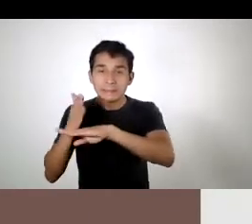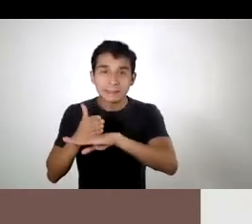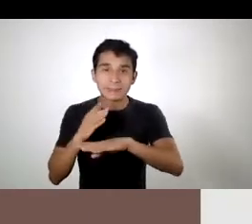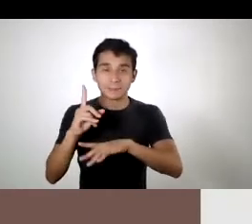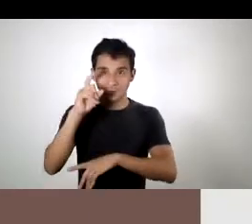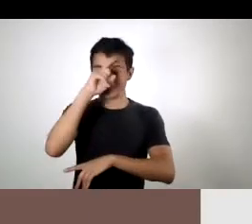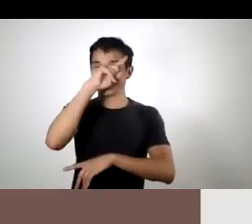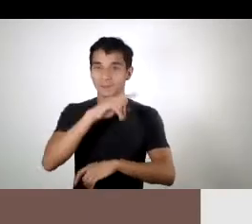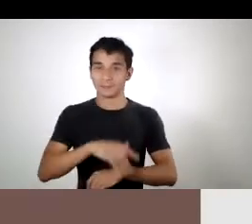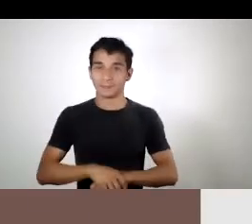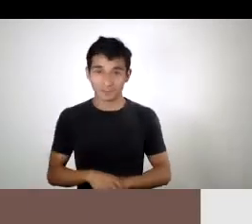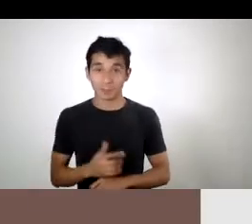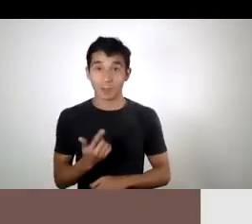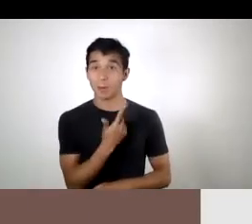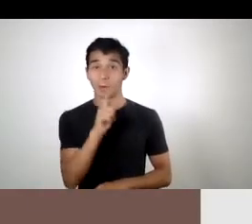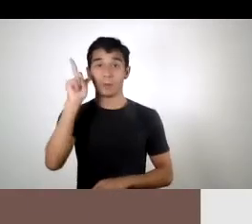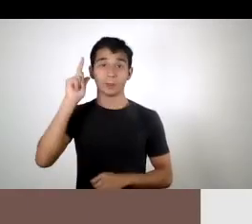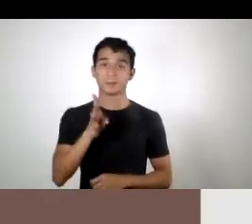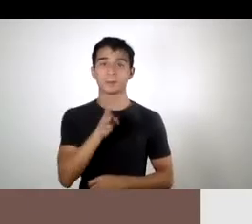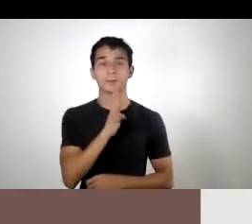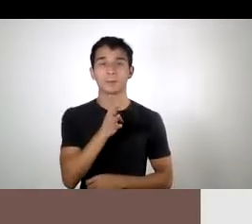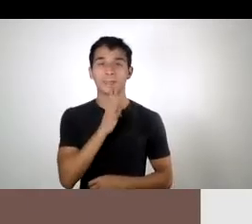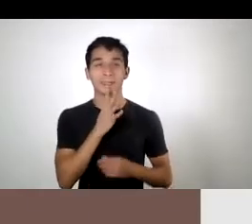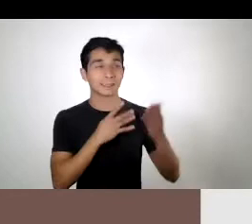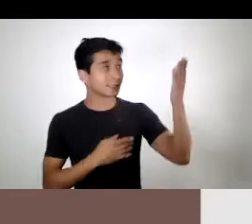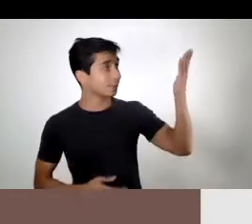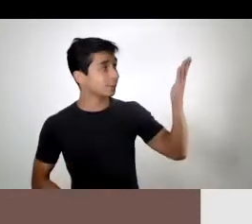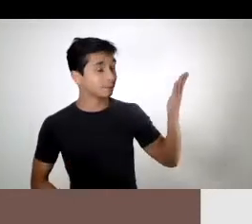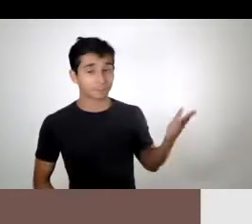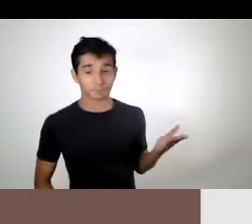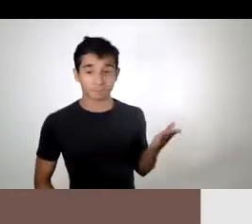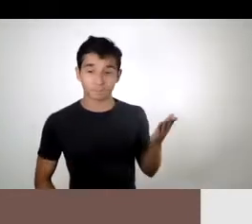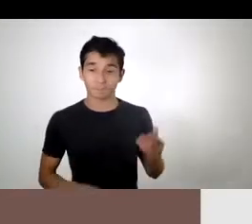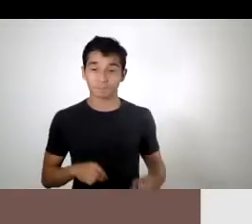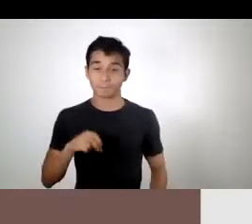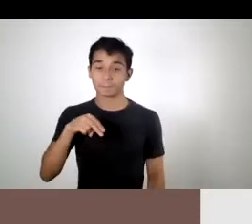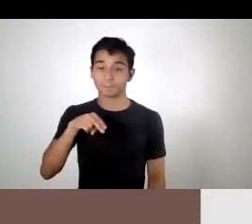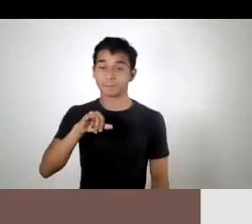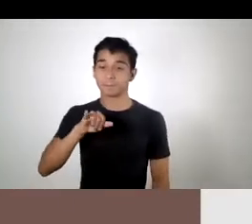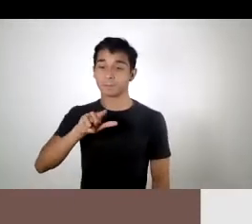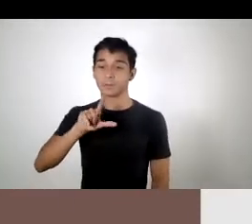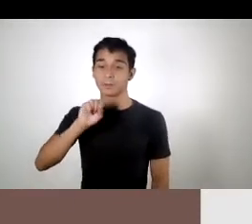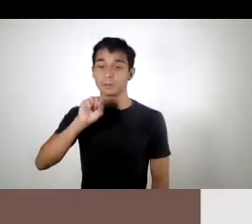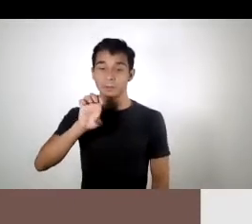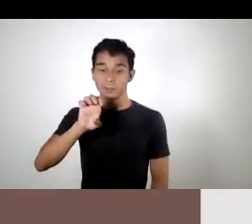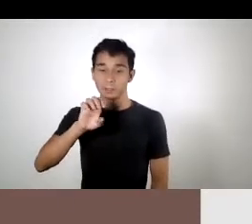outra autora que a gente vai conhecer, vocês estão vendo a Nilce Pontes Pereira?